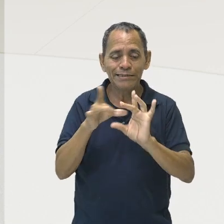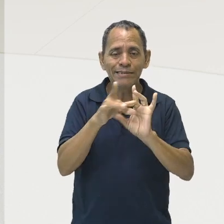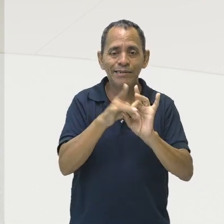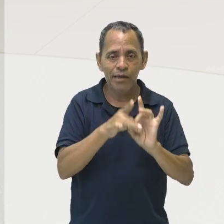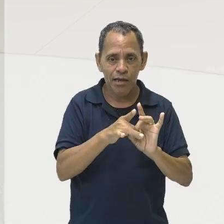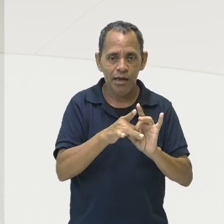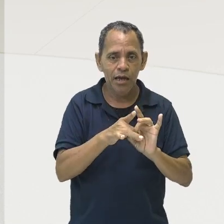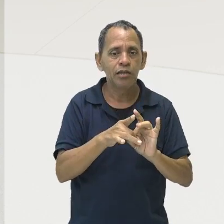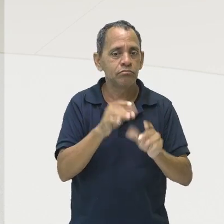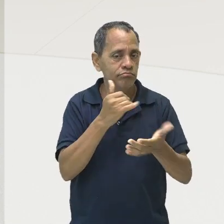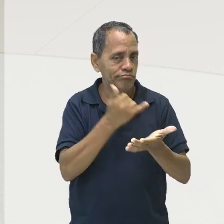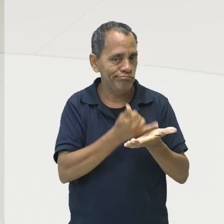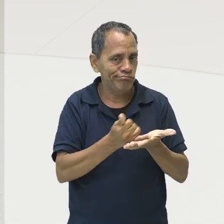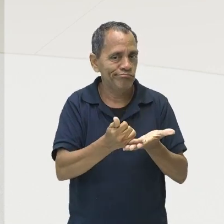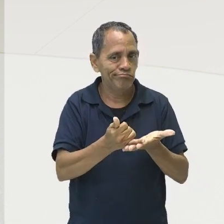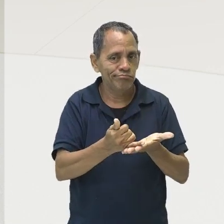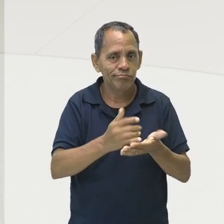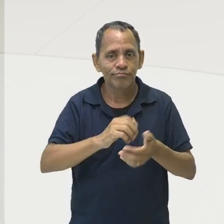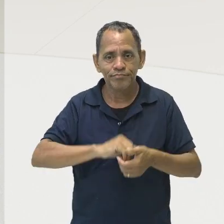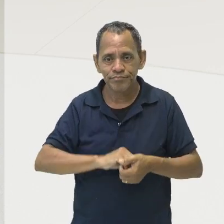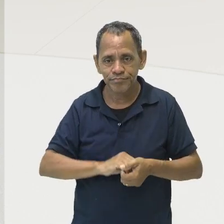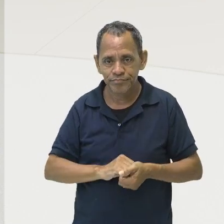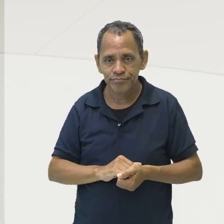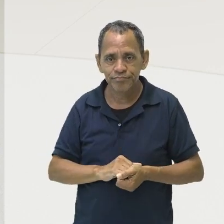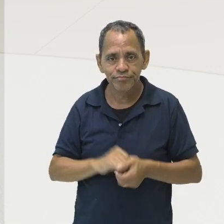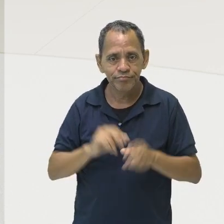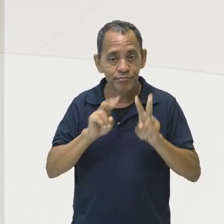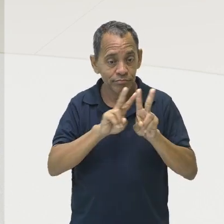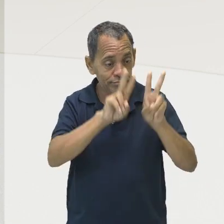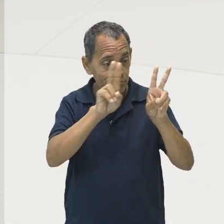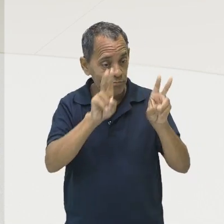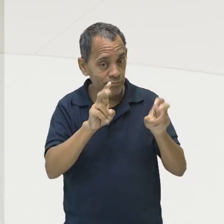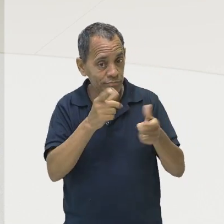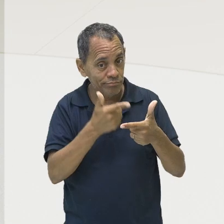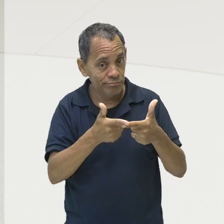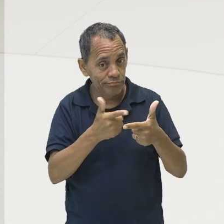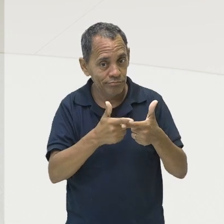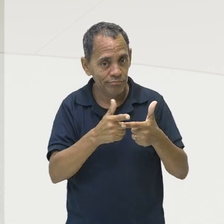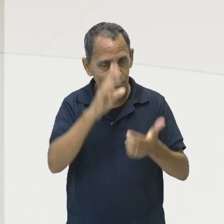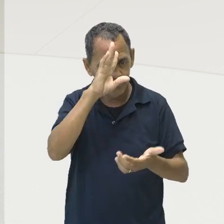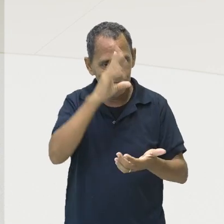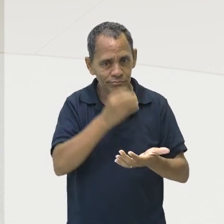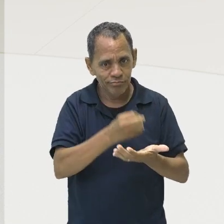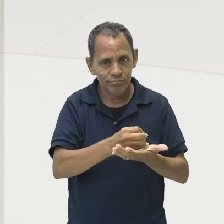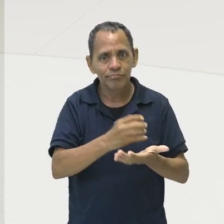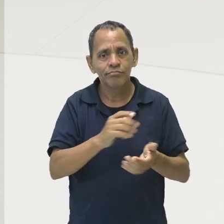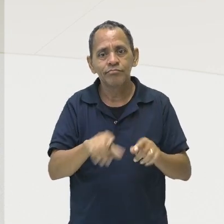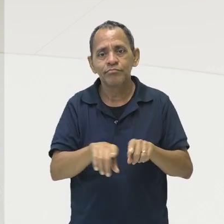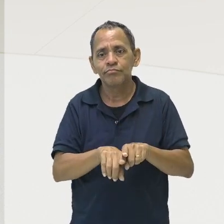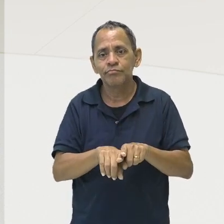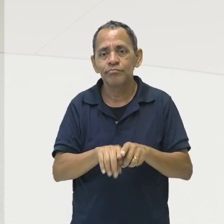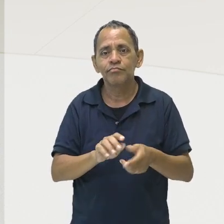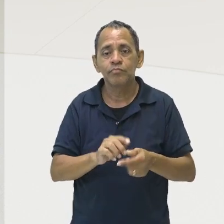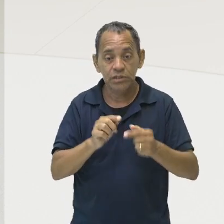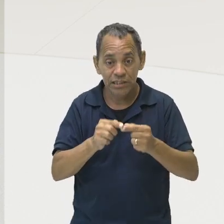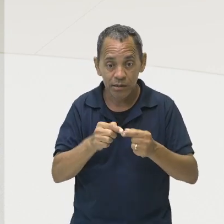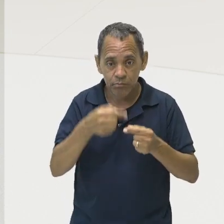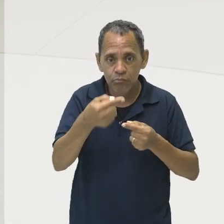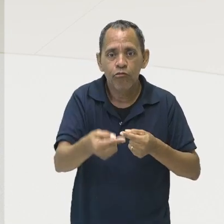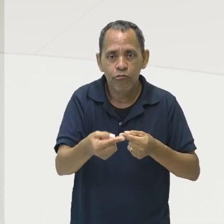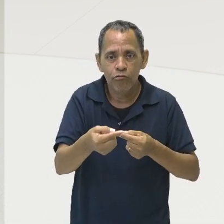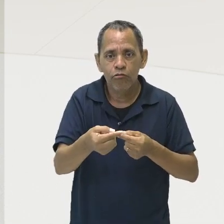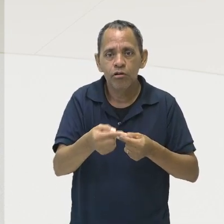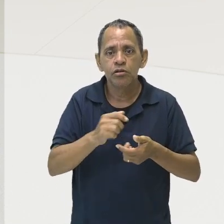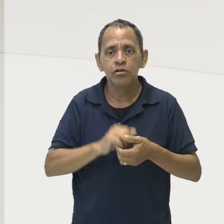minha introdução, né? Aqui o meu tema, o meu problema e a minha tese. Depois que eu fiz introdução e